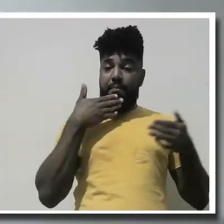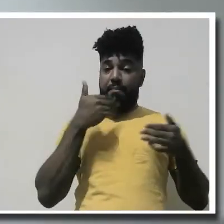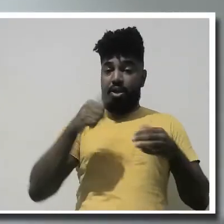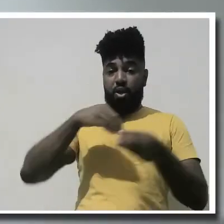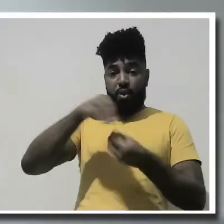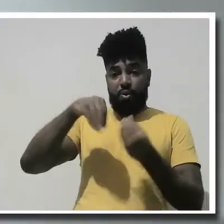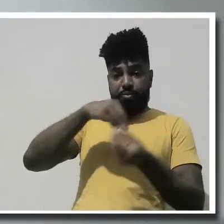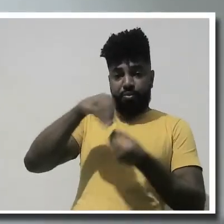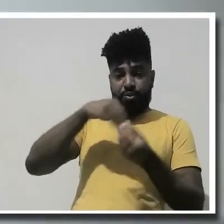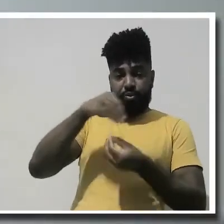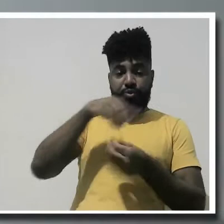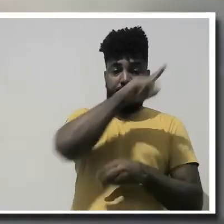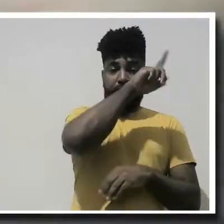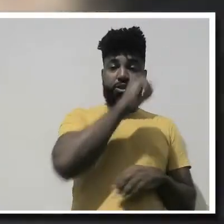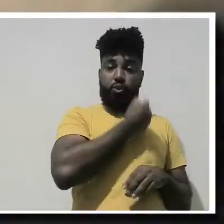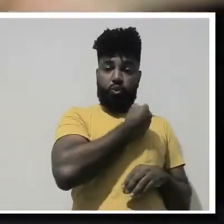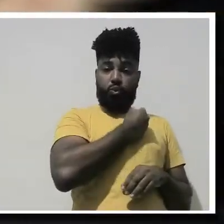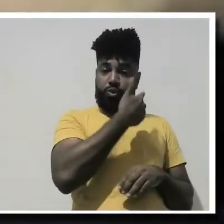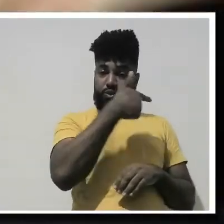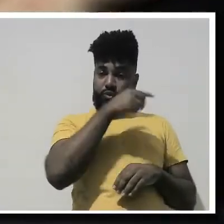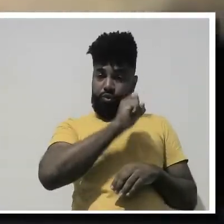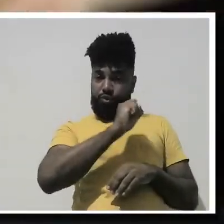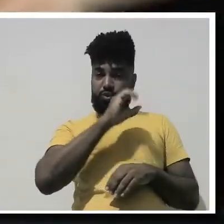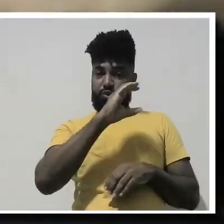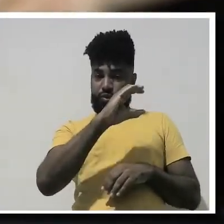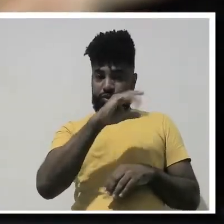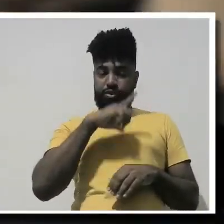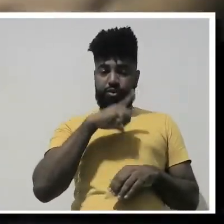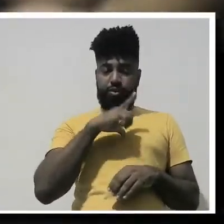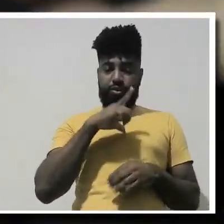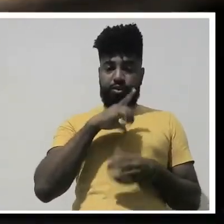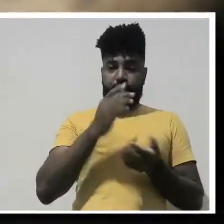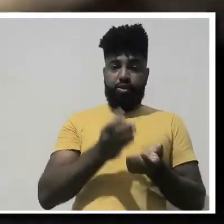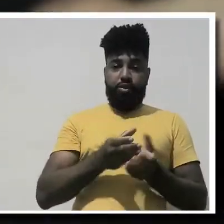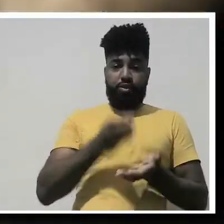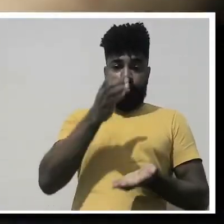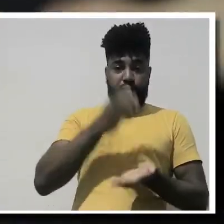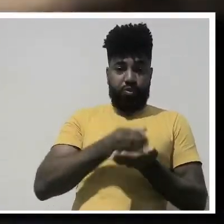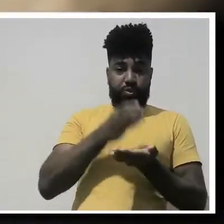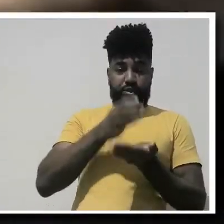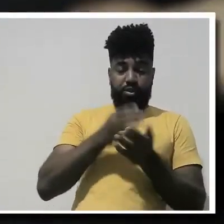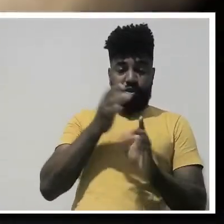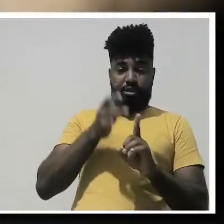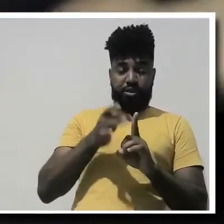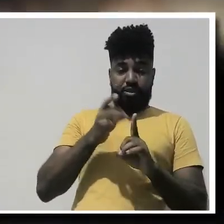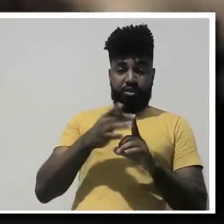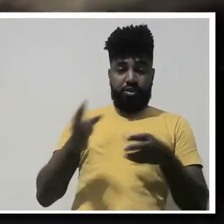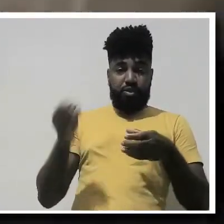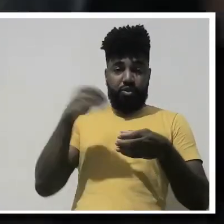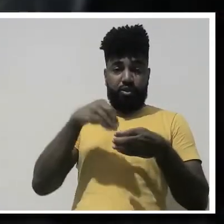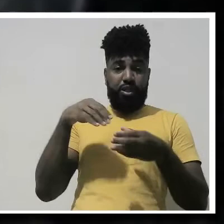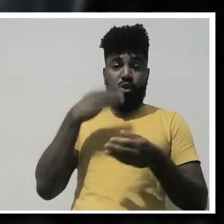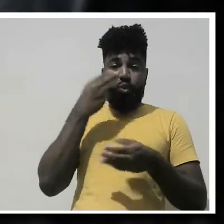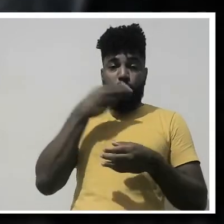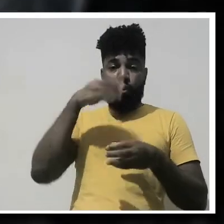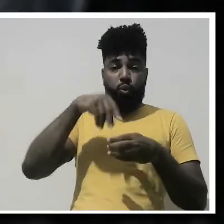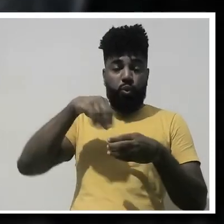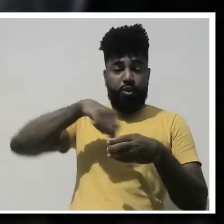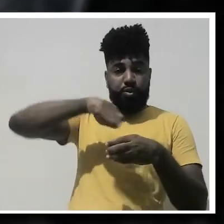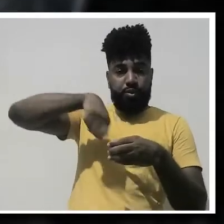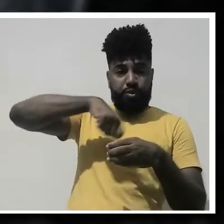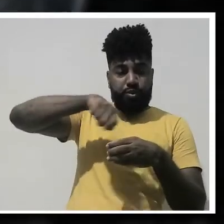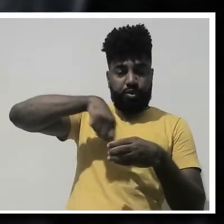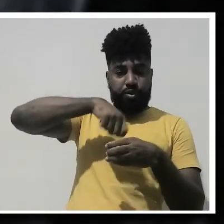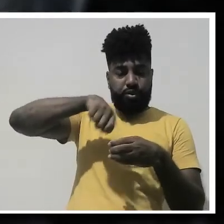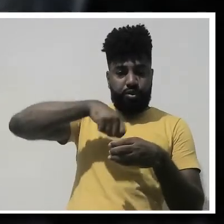da solução, você vai ter muito mais precisão. Para nós termos uma ideia do quão ruim seria usar um becker de vidro para pesar essas quantidades de açúcar